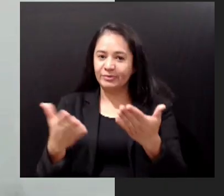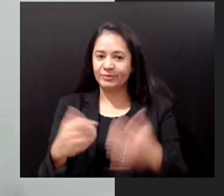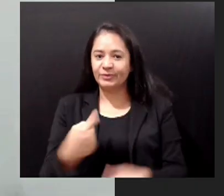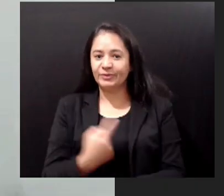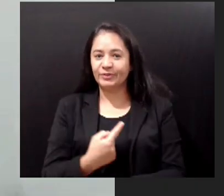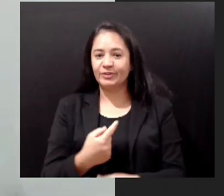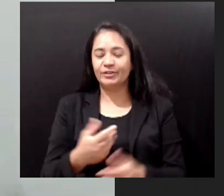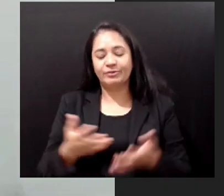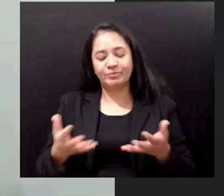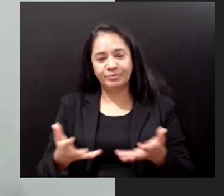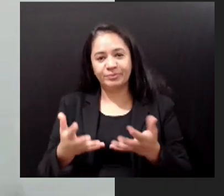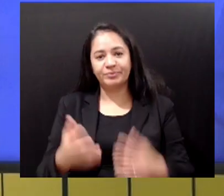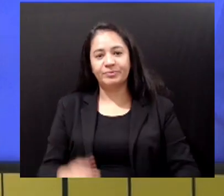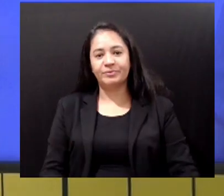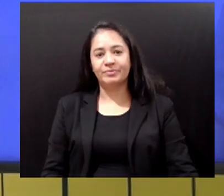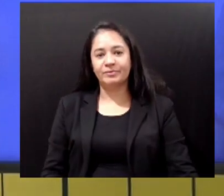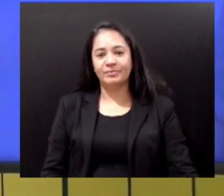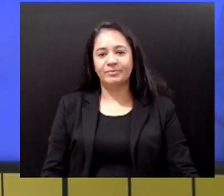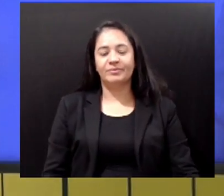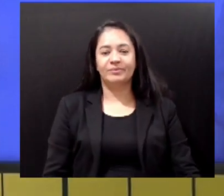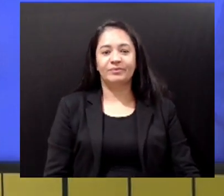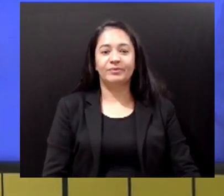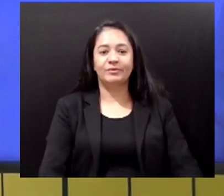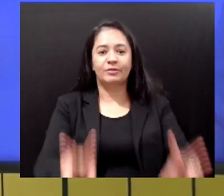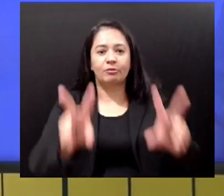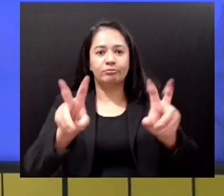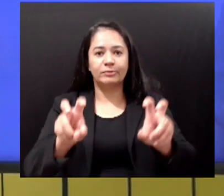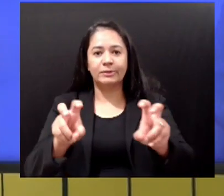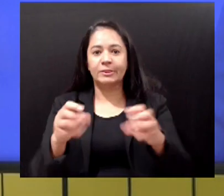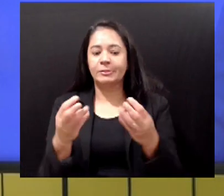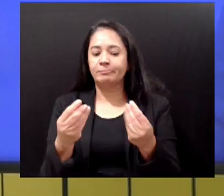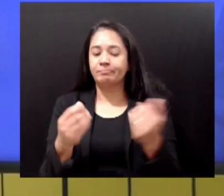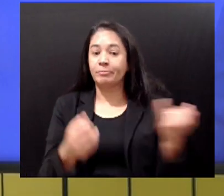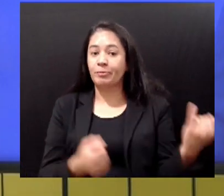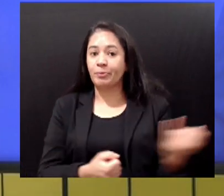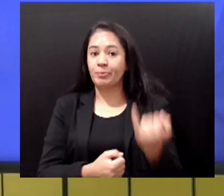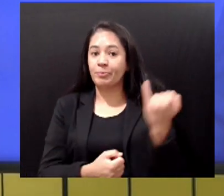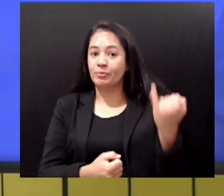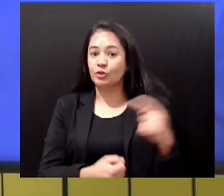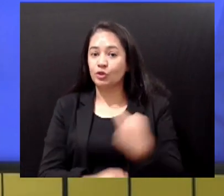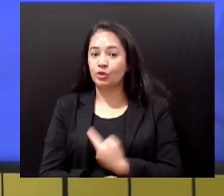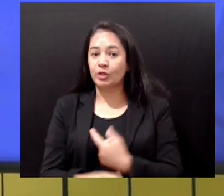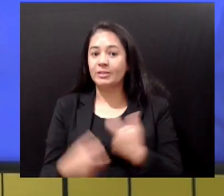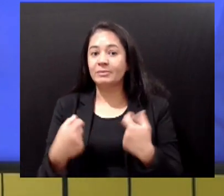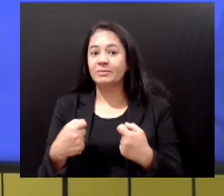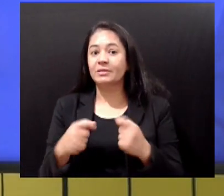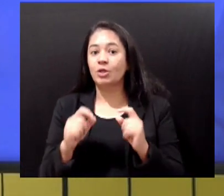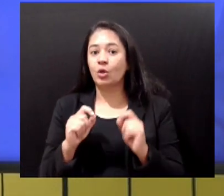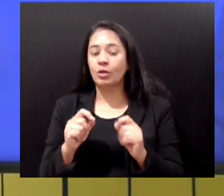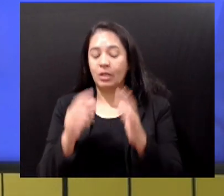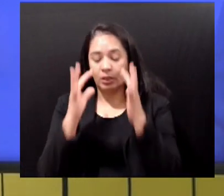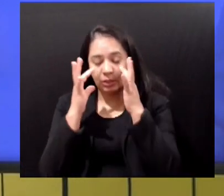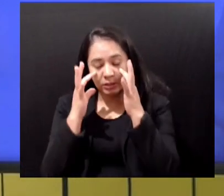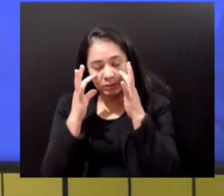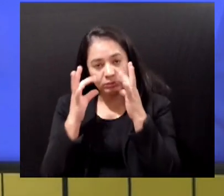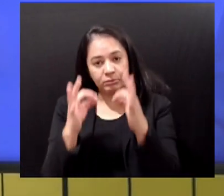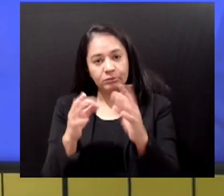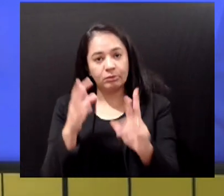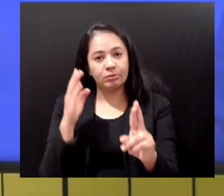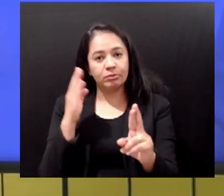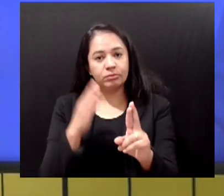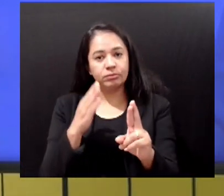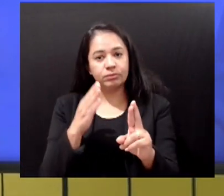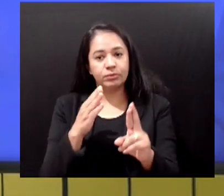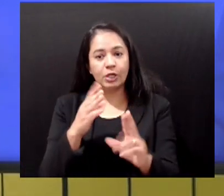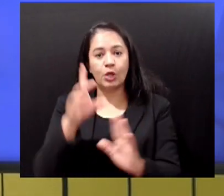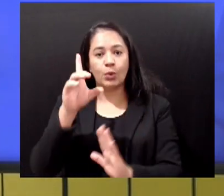contribuir. Um assunto muito importante que nós precisamos estar atentos referente aos